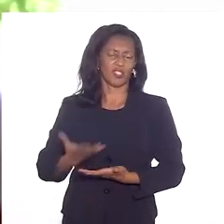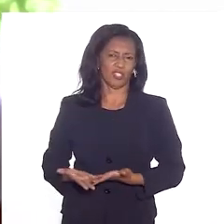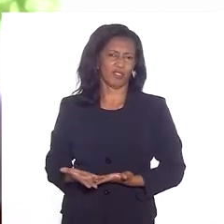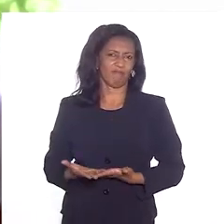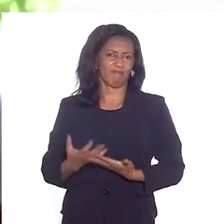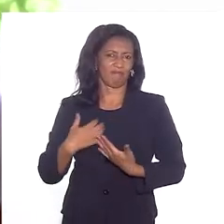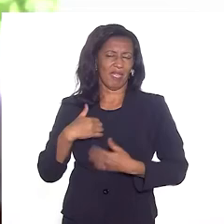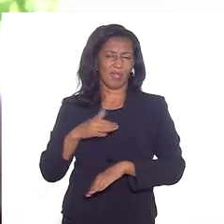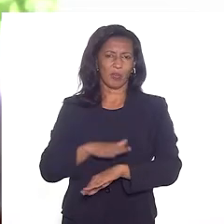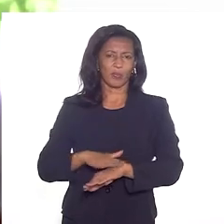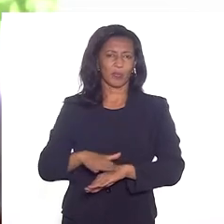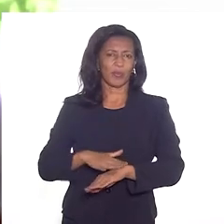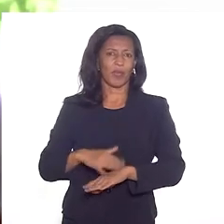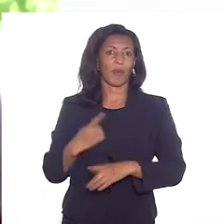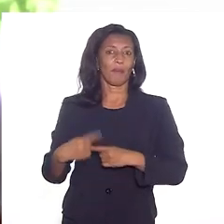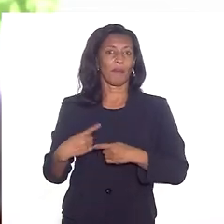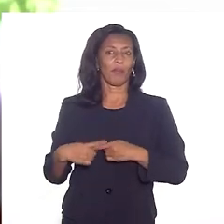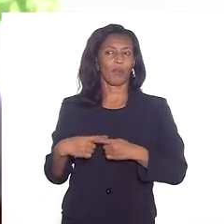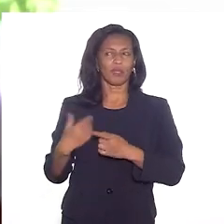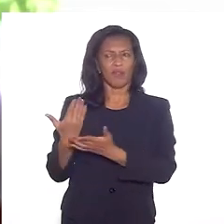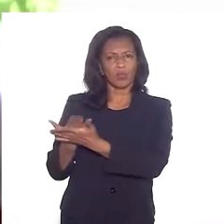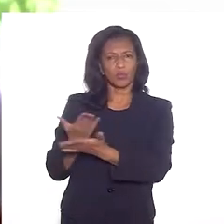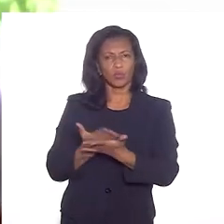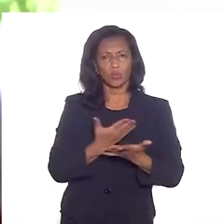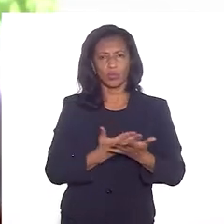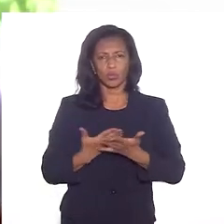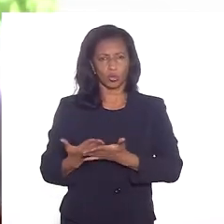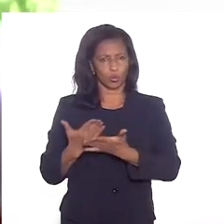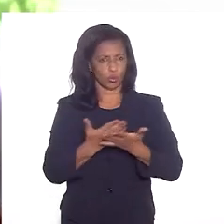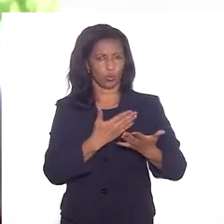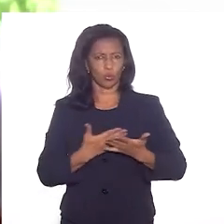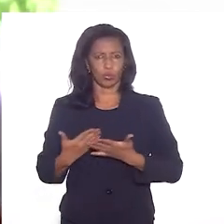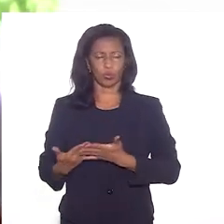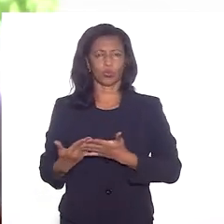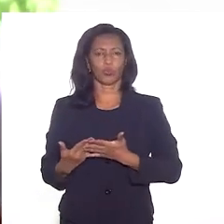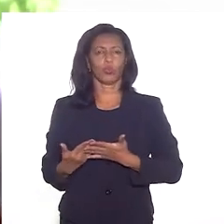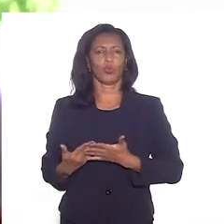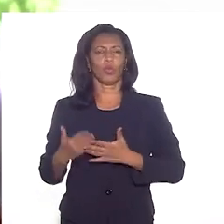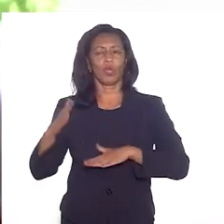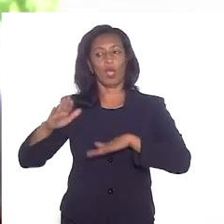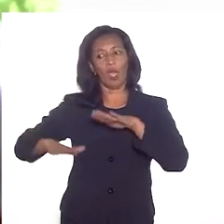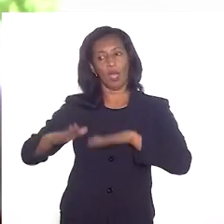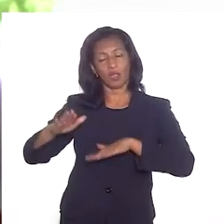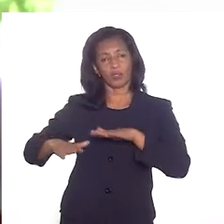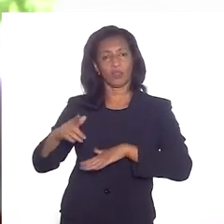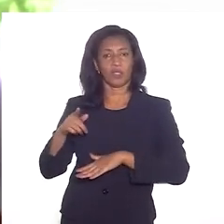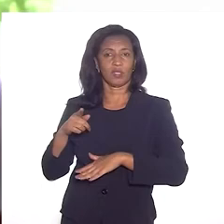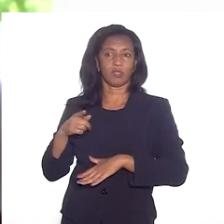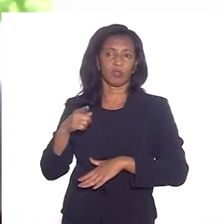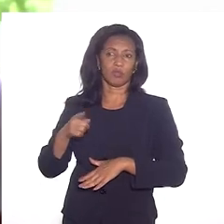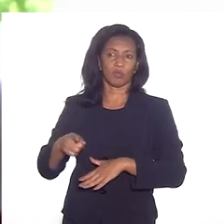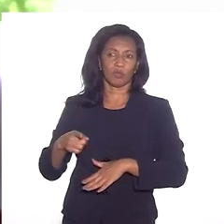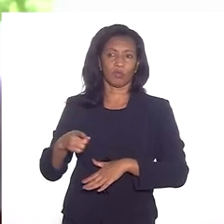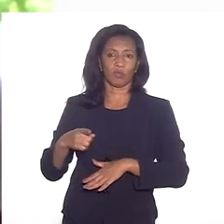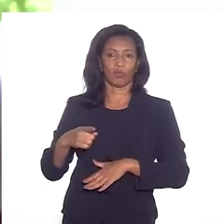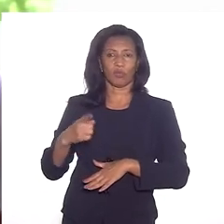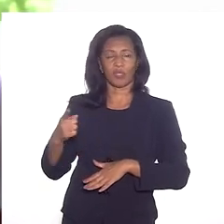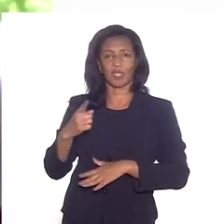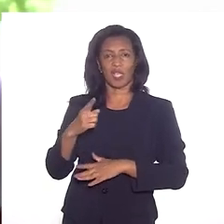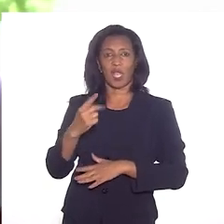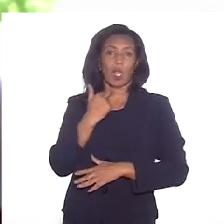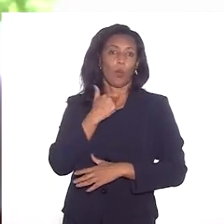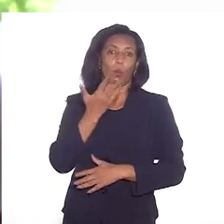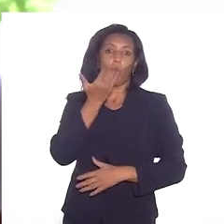de cientista, né? Porque são várias misturas, né? É uma alquimia incrível. Às vezes você